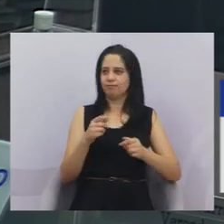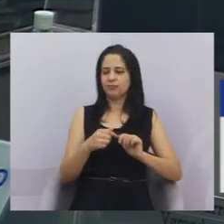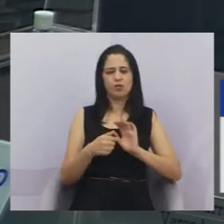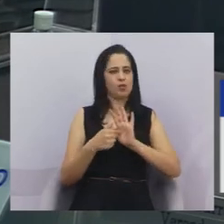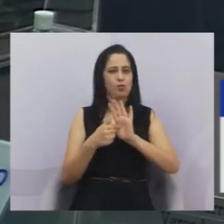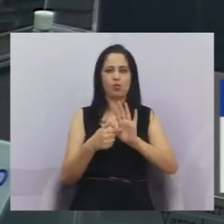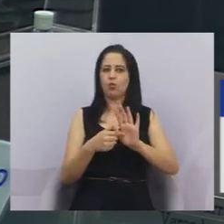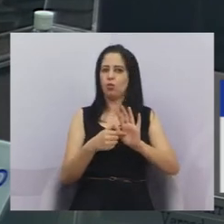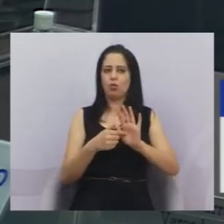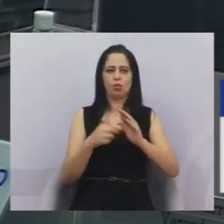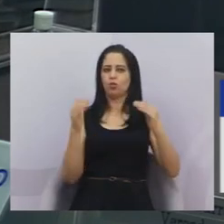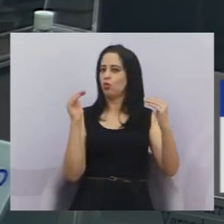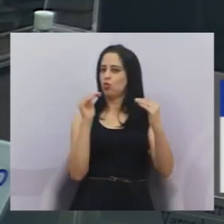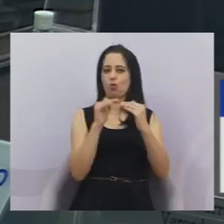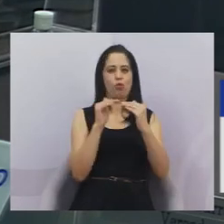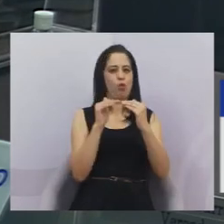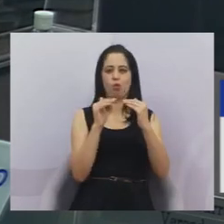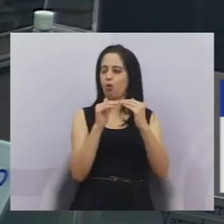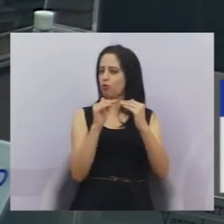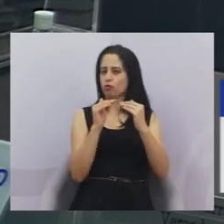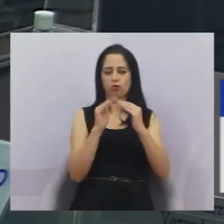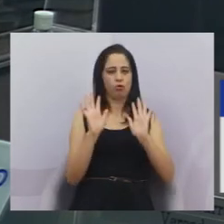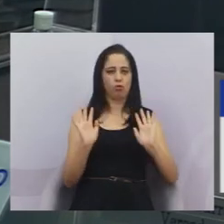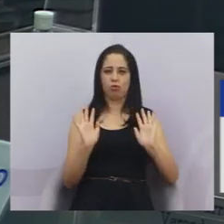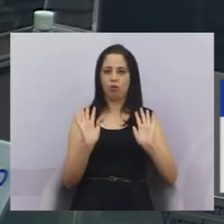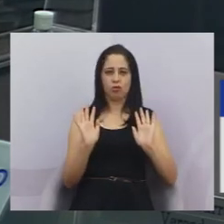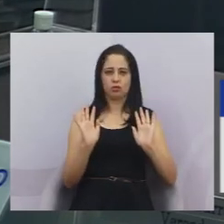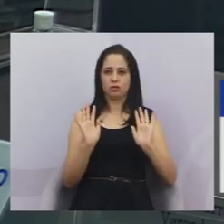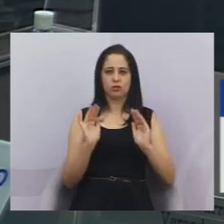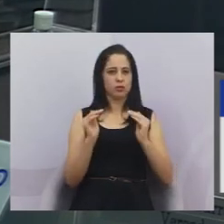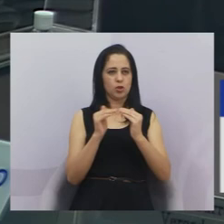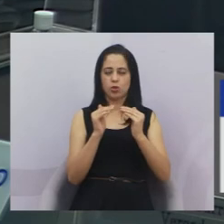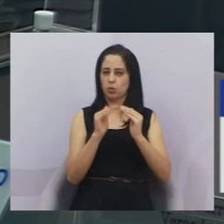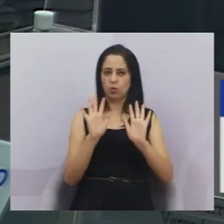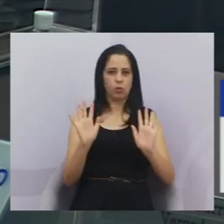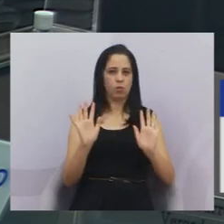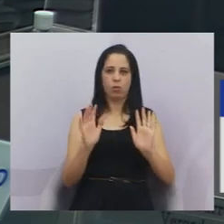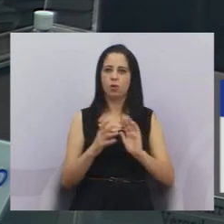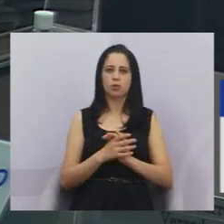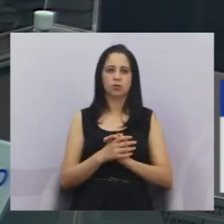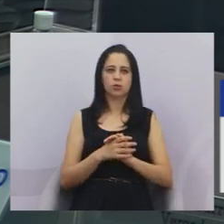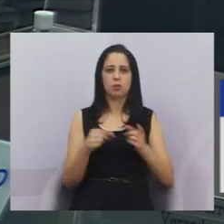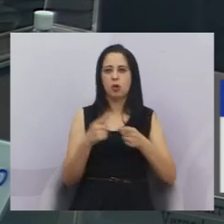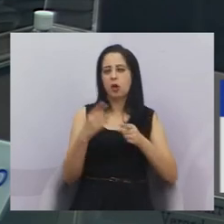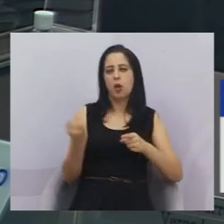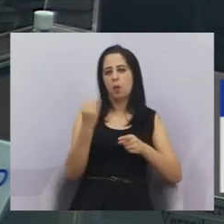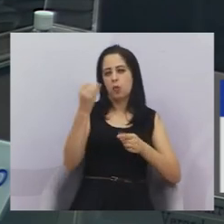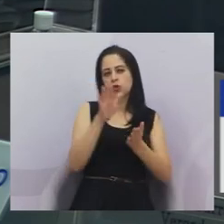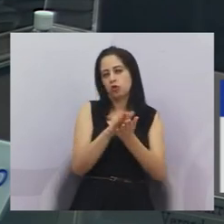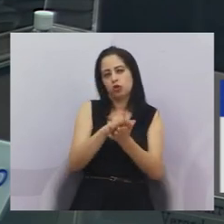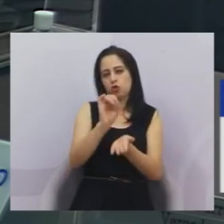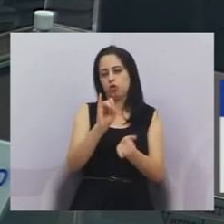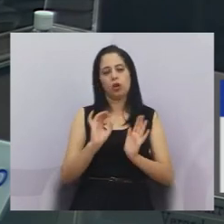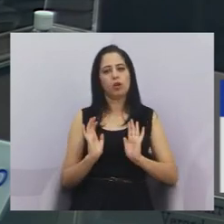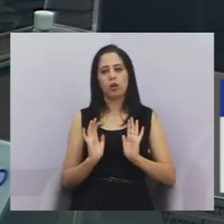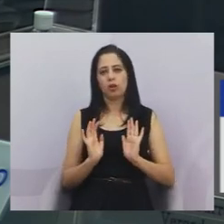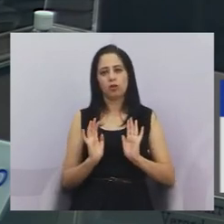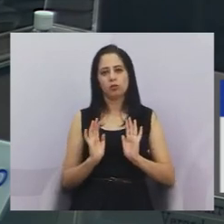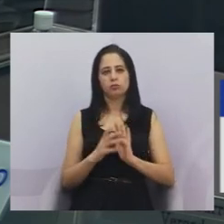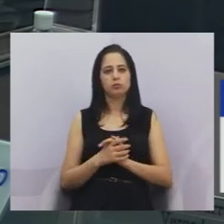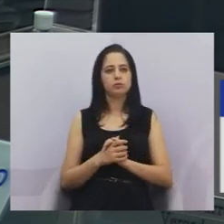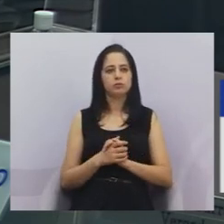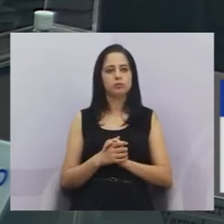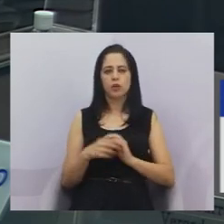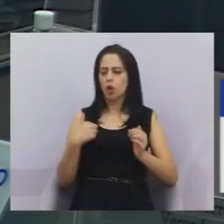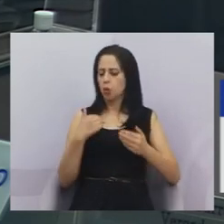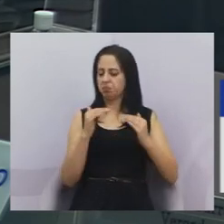para esse vereador o continuismo de um projeto e de algo tão importante para a cidade de Jacareí, para que a gente possa defender as minorias.